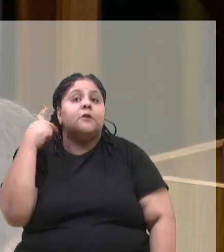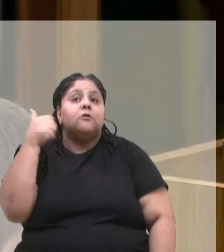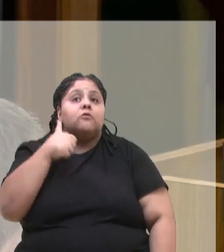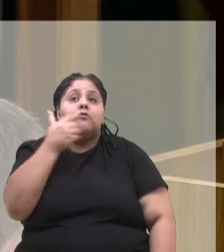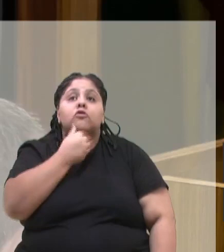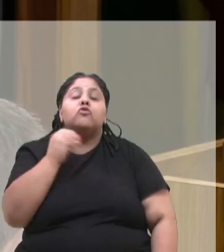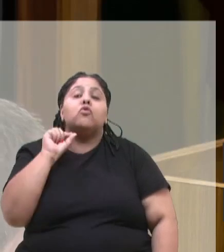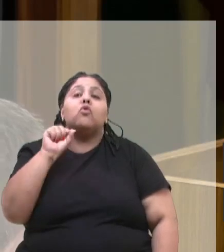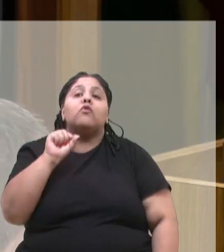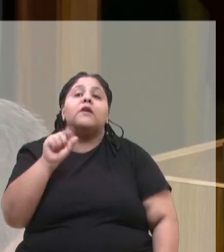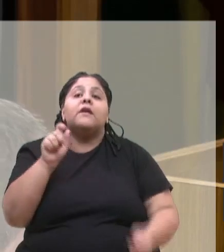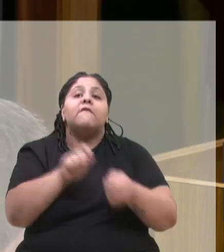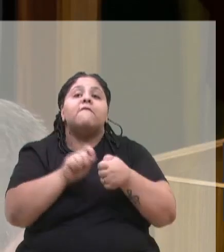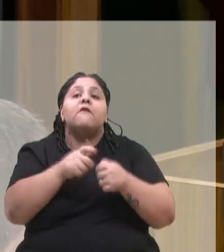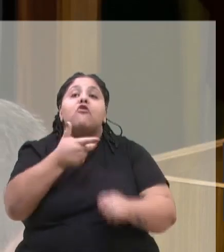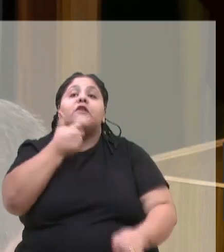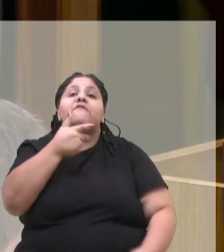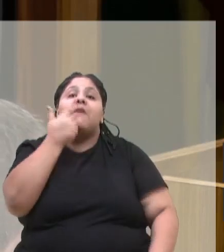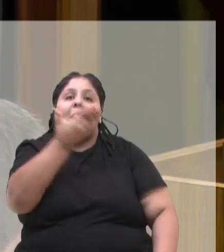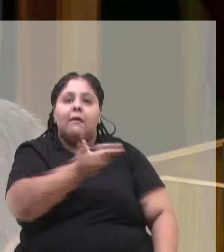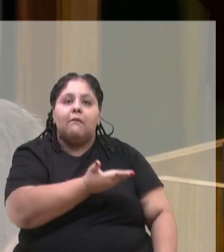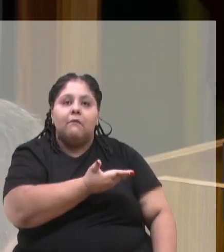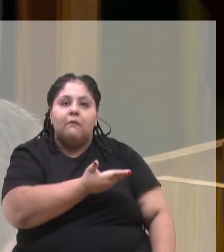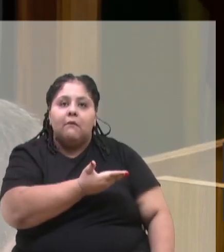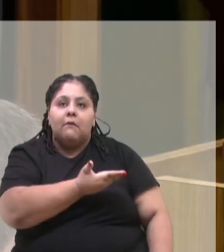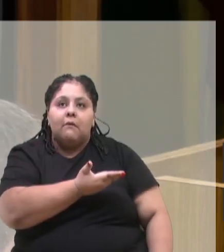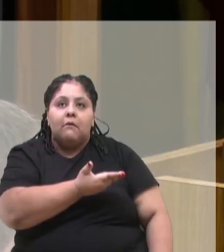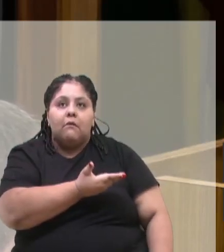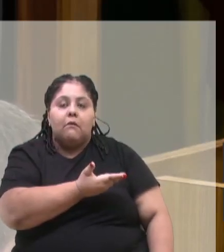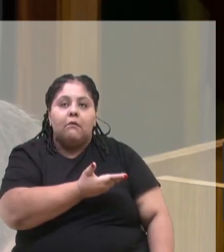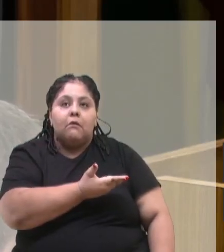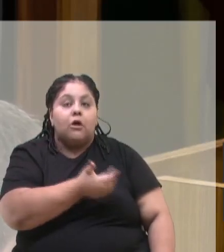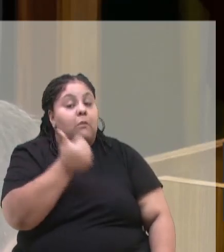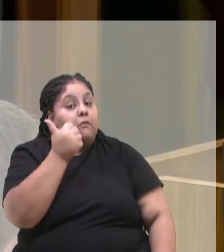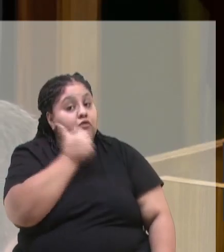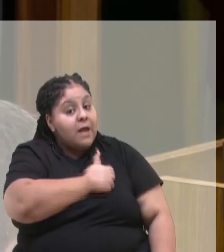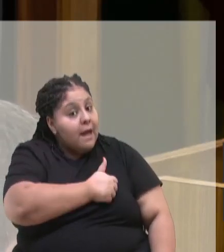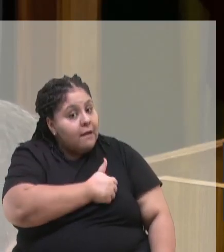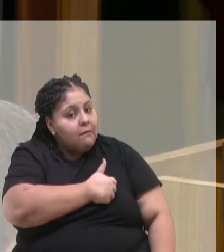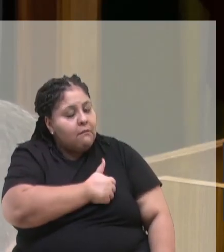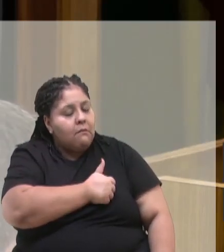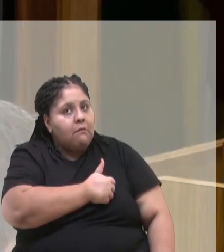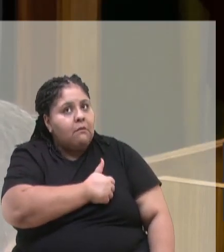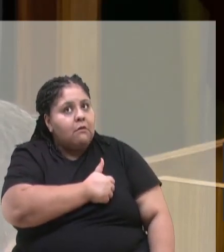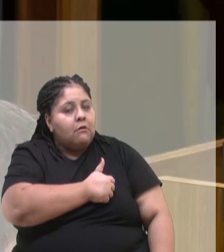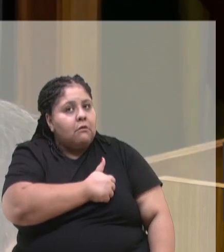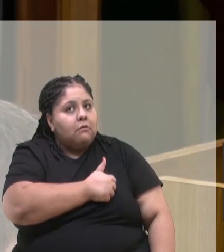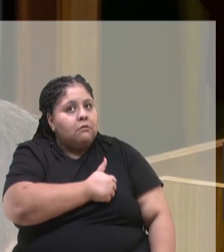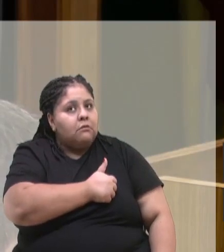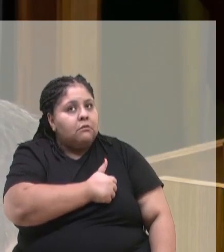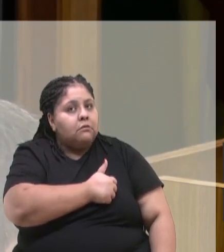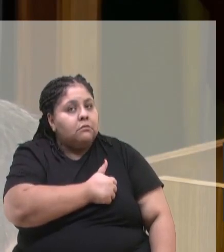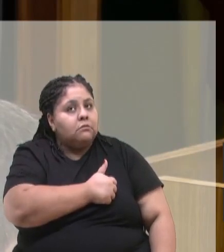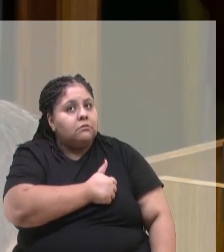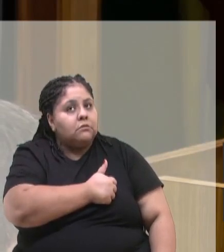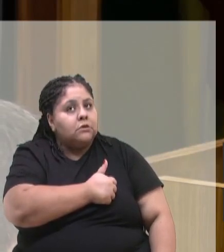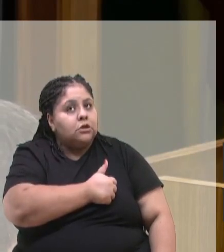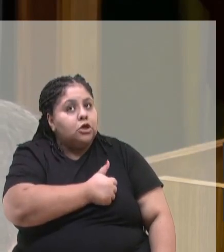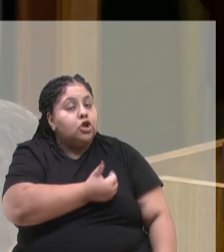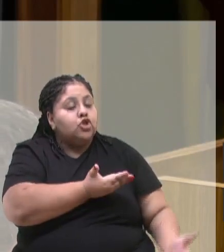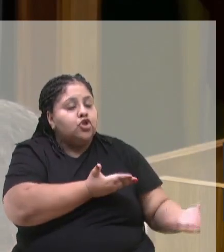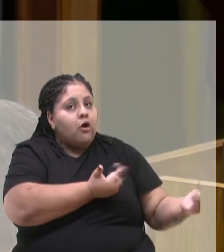vereadoras, o que a gente diz para a Camila? Que é uma mulher de 20, né,